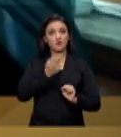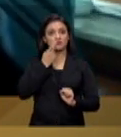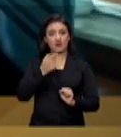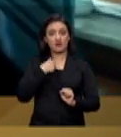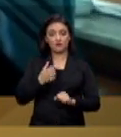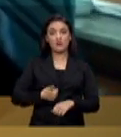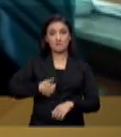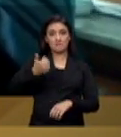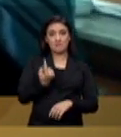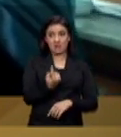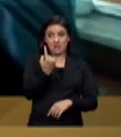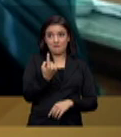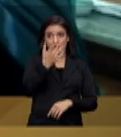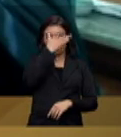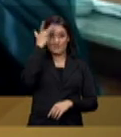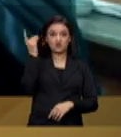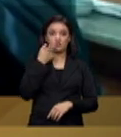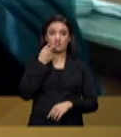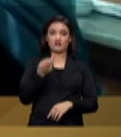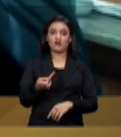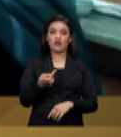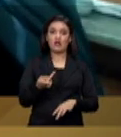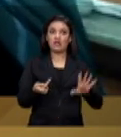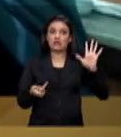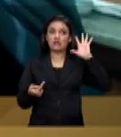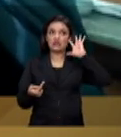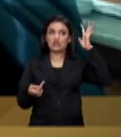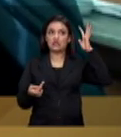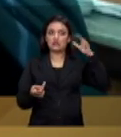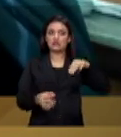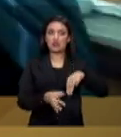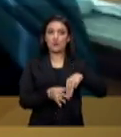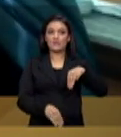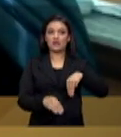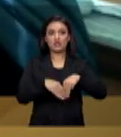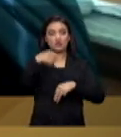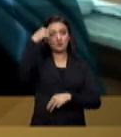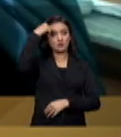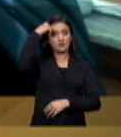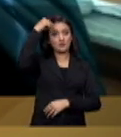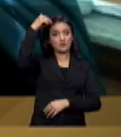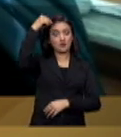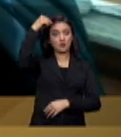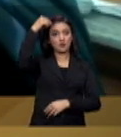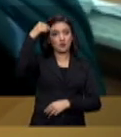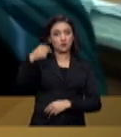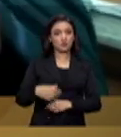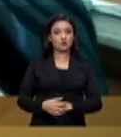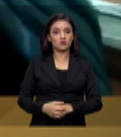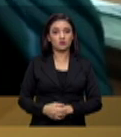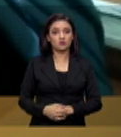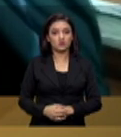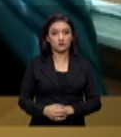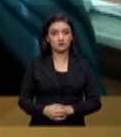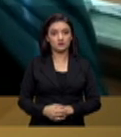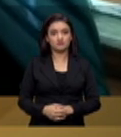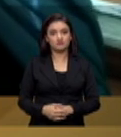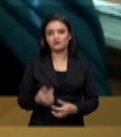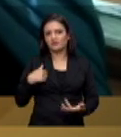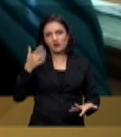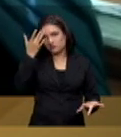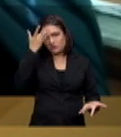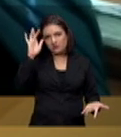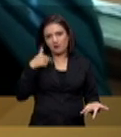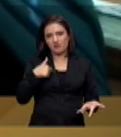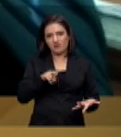primeiro a dizer que a decisão do ministro Luiz Roberto Barroso, não imaginando, claro, que